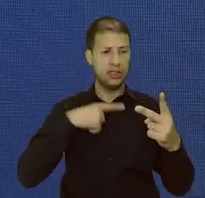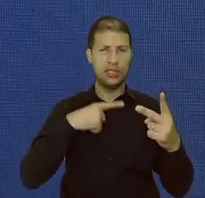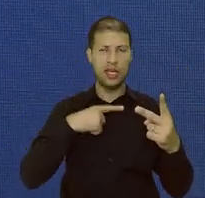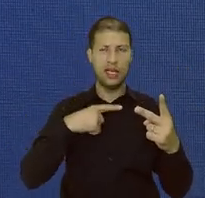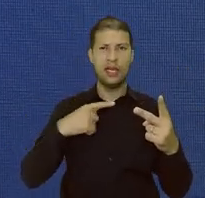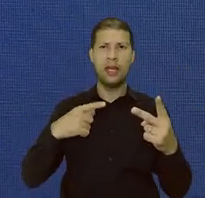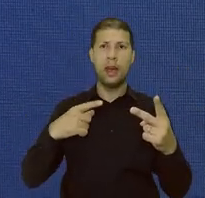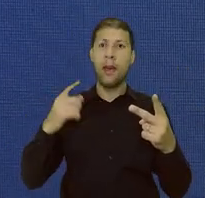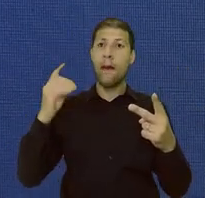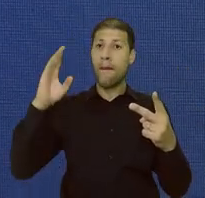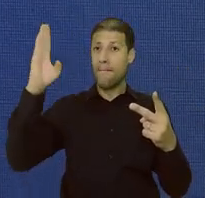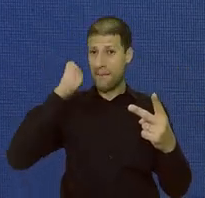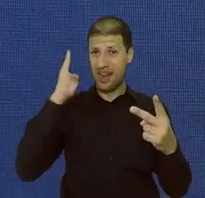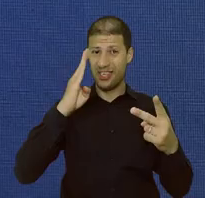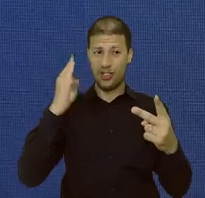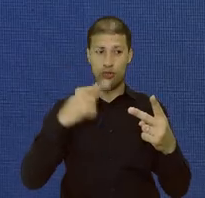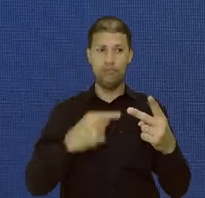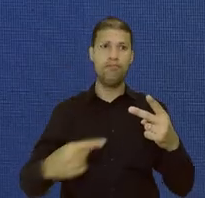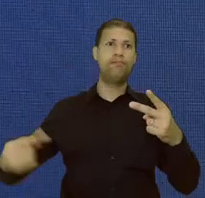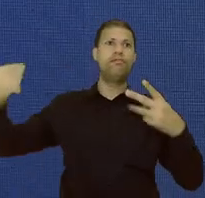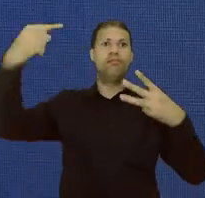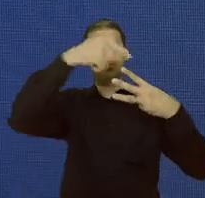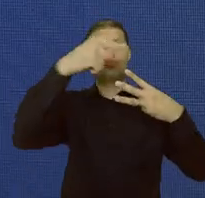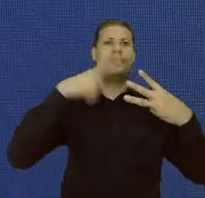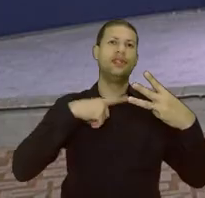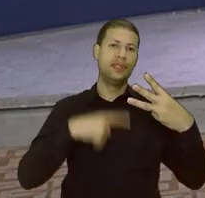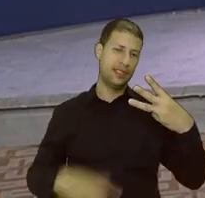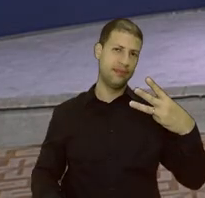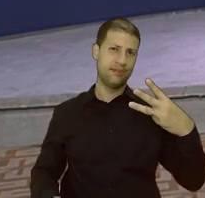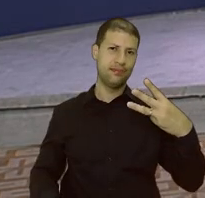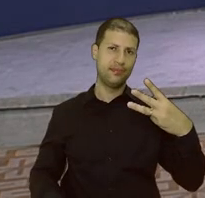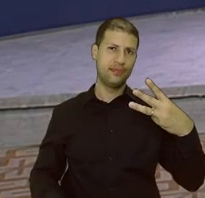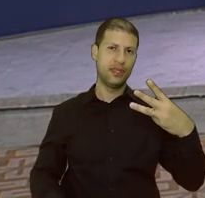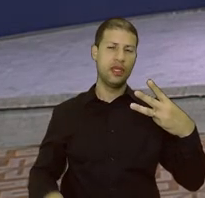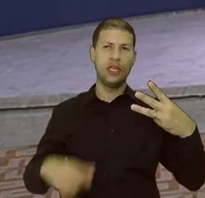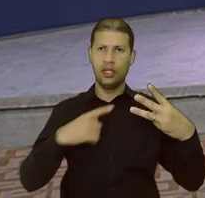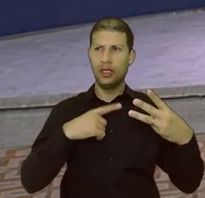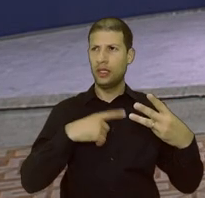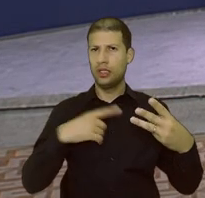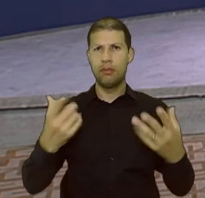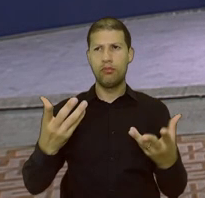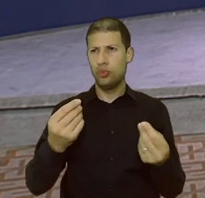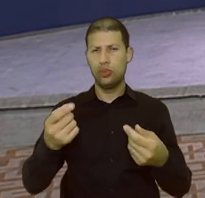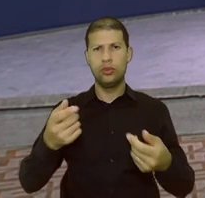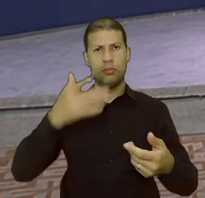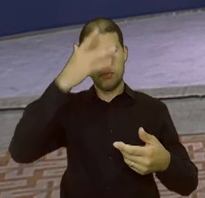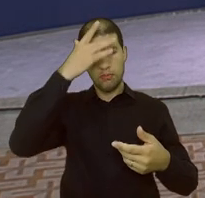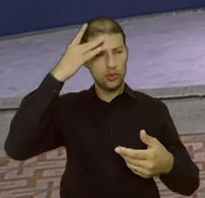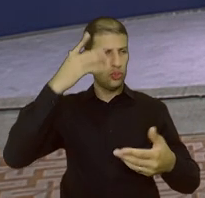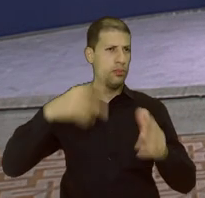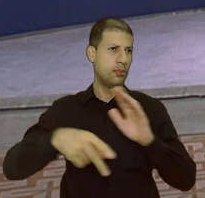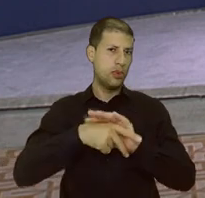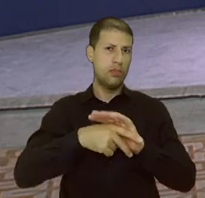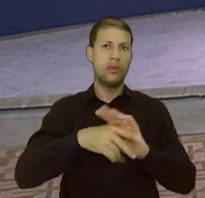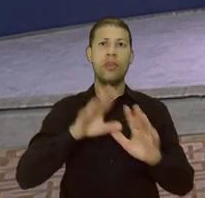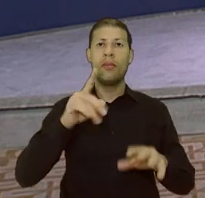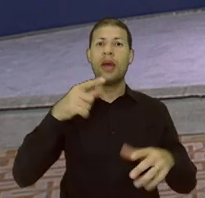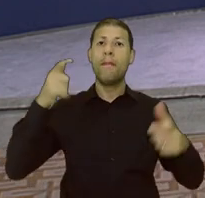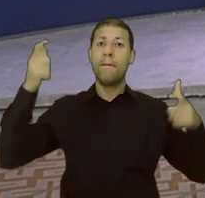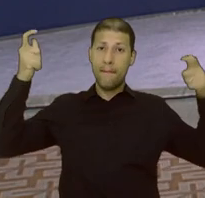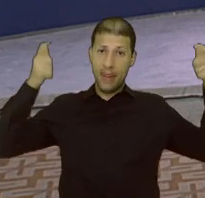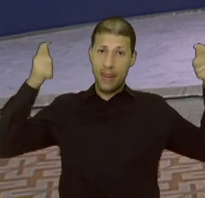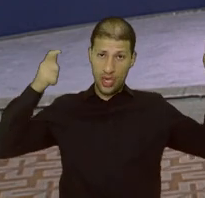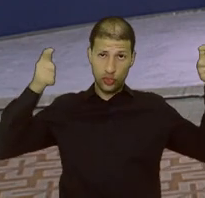eles têm mercados relevantes tanto de consumidor você tem colônia ao mercado de 50 milhões de pessoas e o México ali é